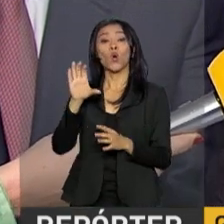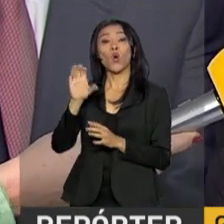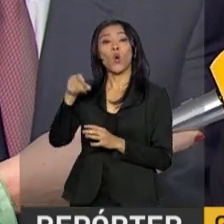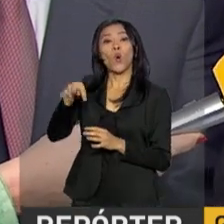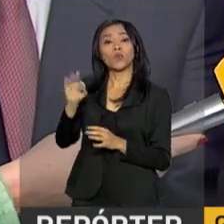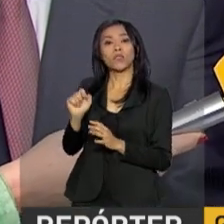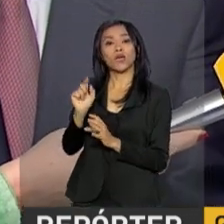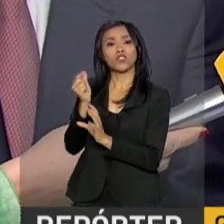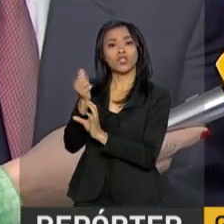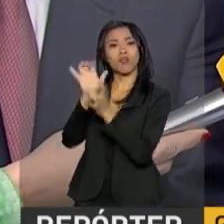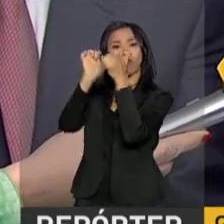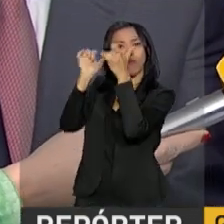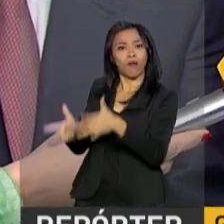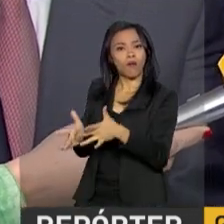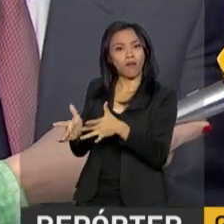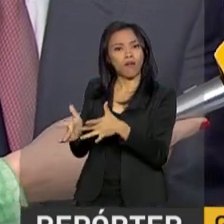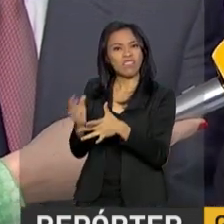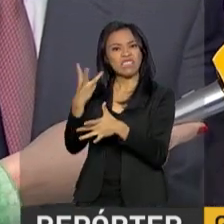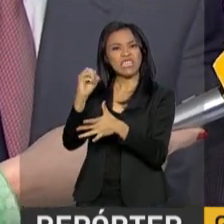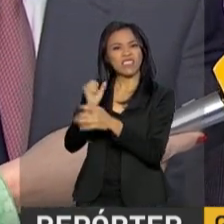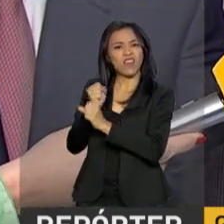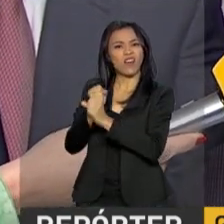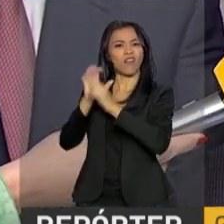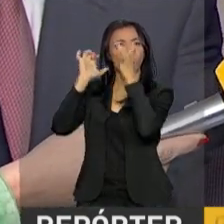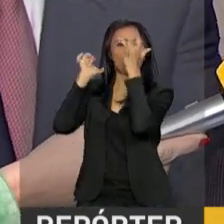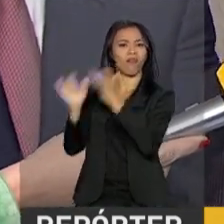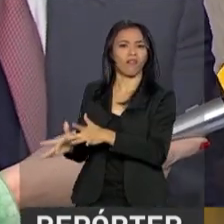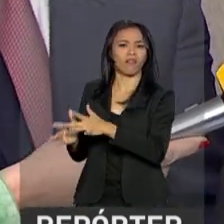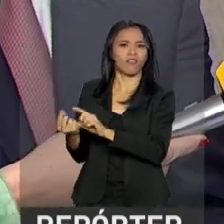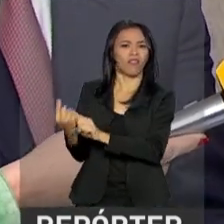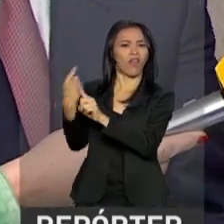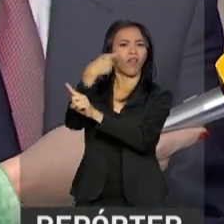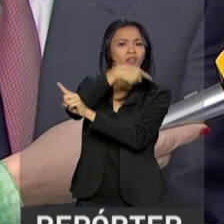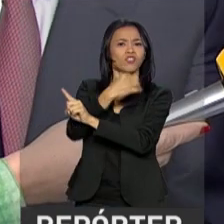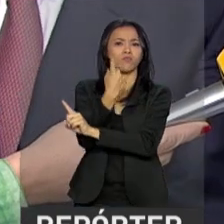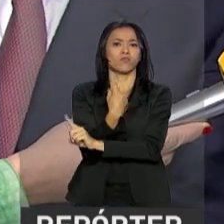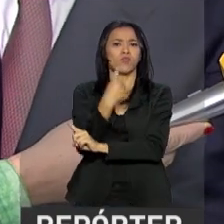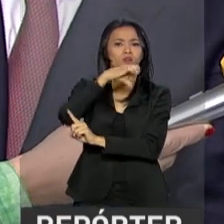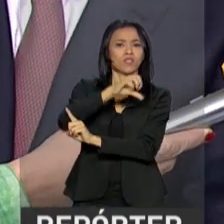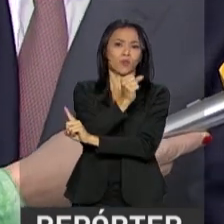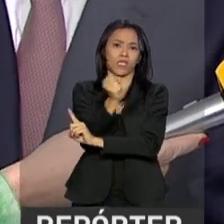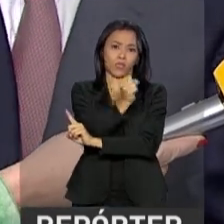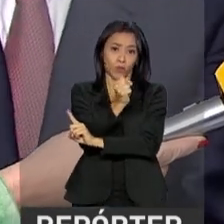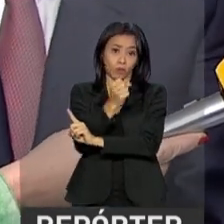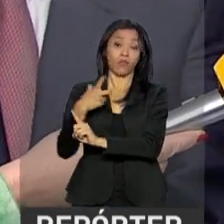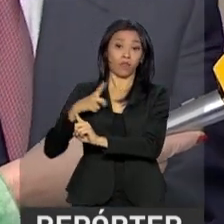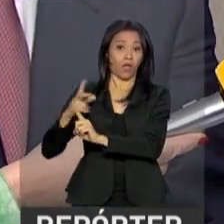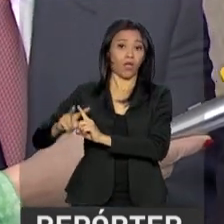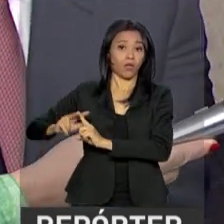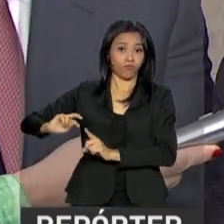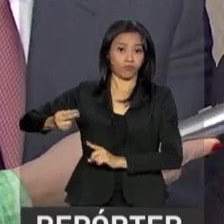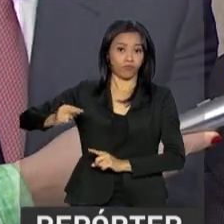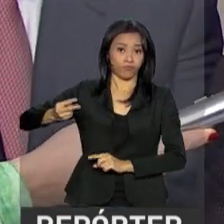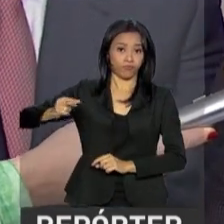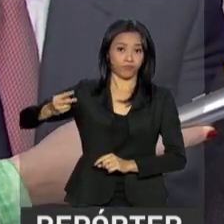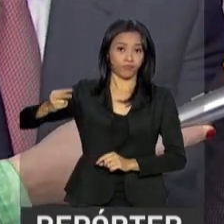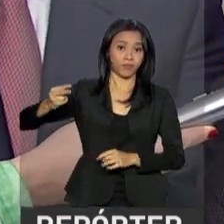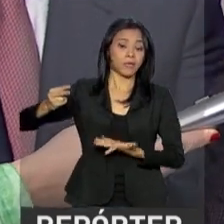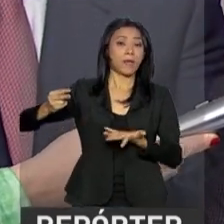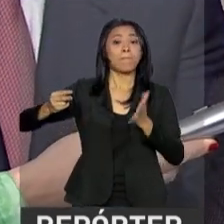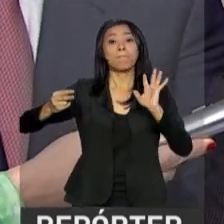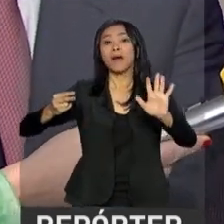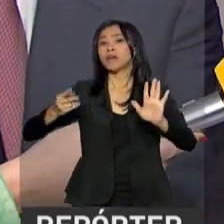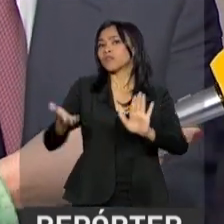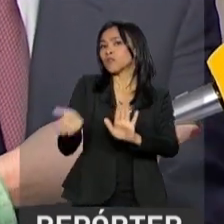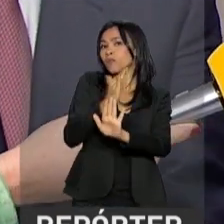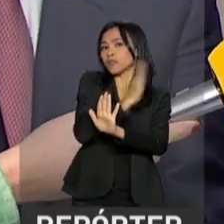desde 1988 que tem os seus valores corrigidos mas que é só eram sacados em condições